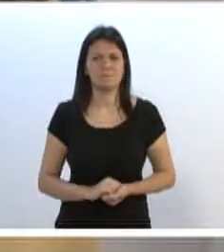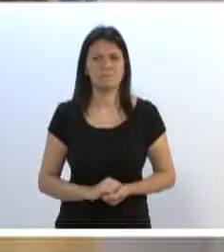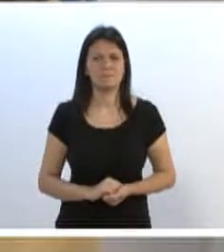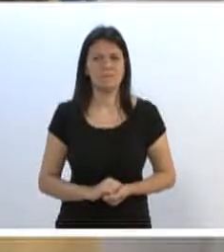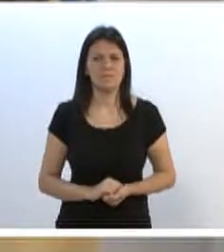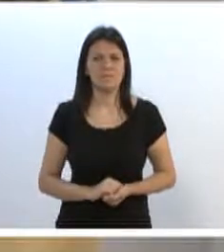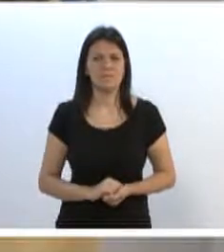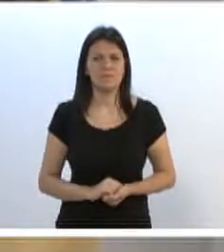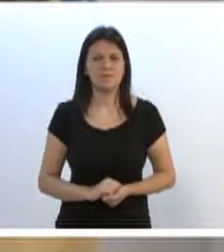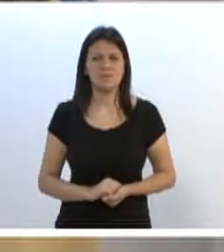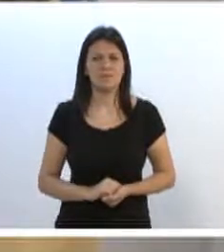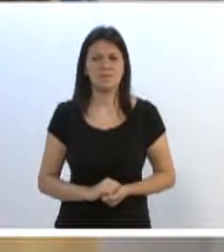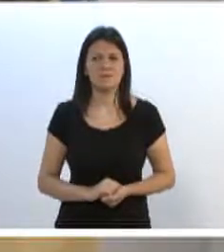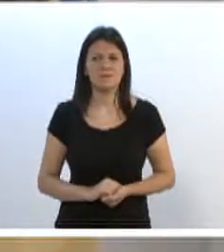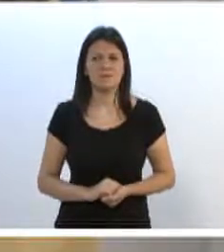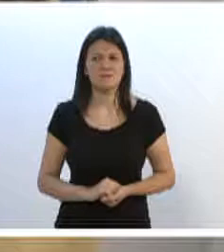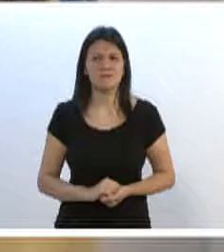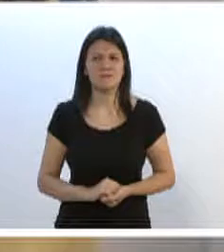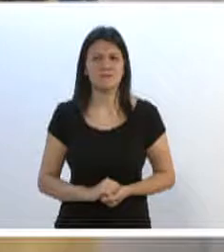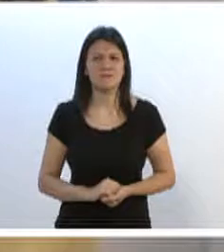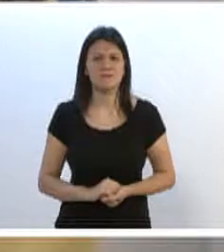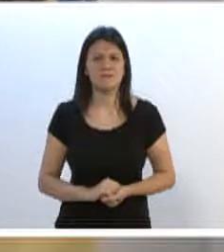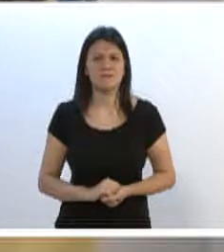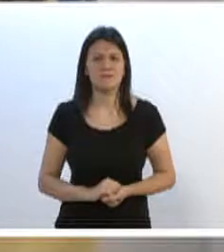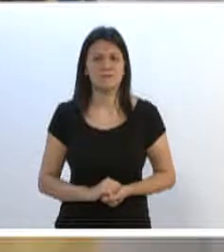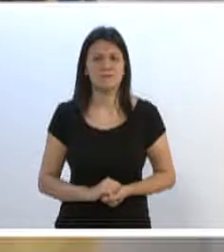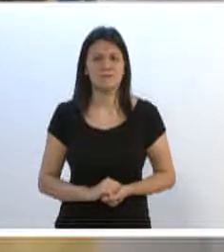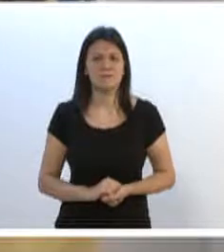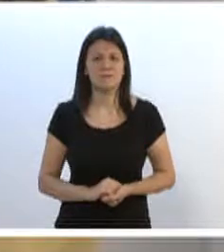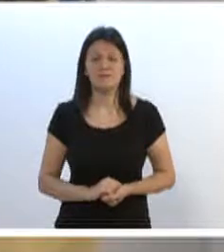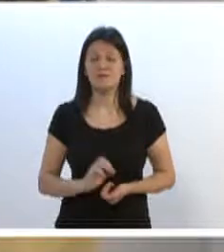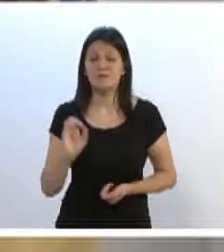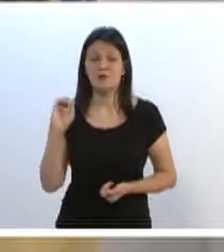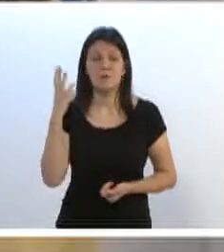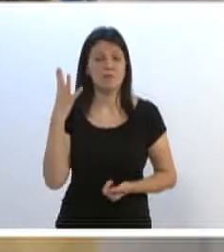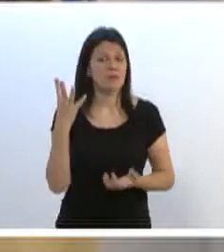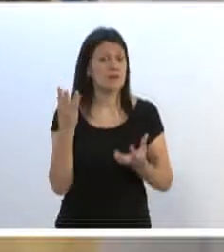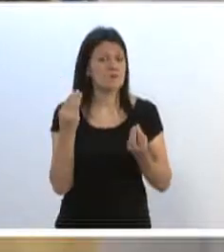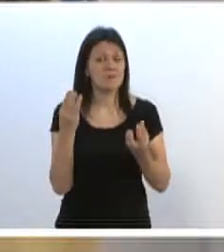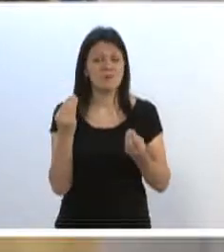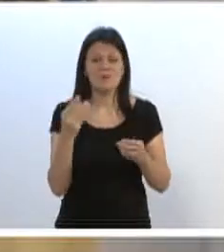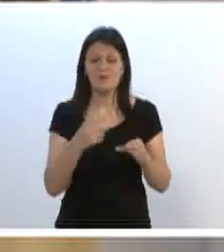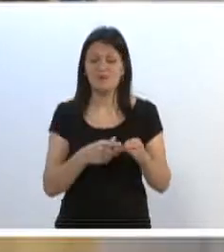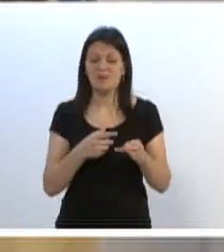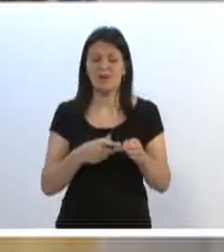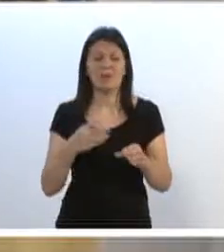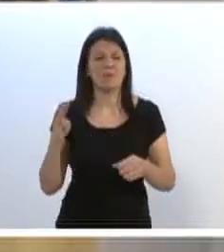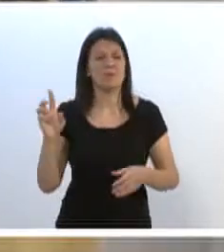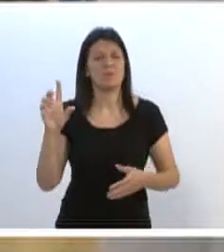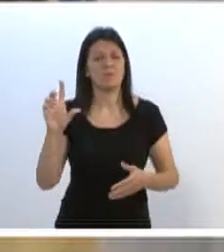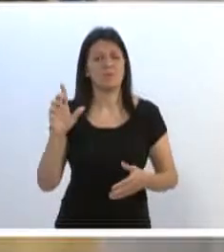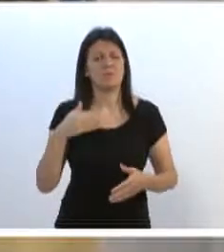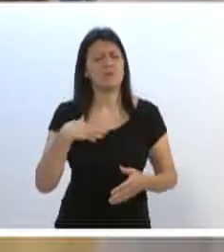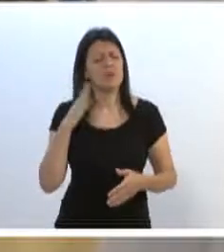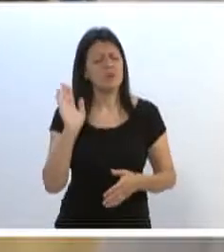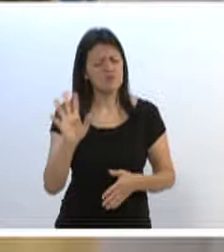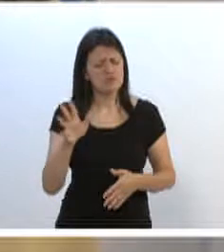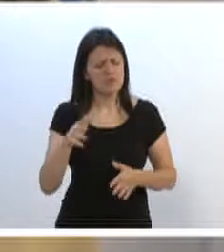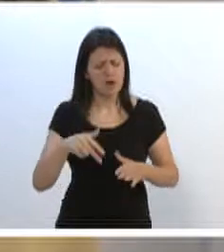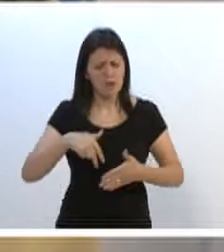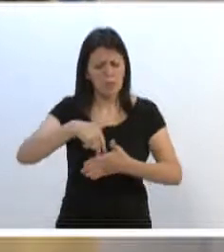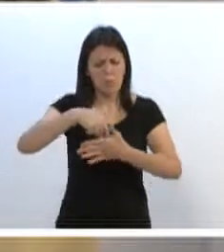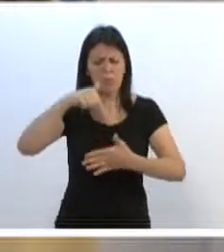senhoras e senhores, vem constantemente acontecendo na cidade de Blumenau. Eu já dei a minha